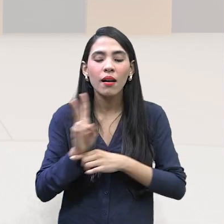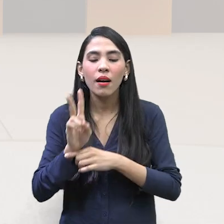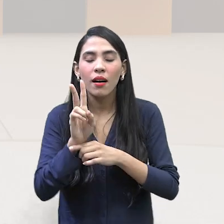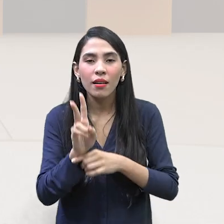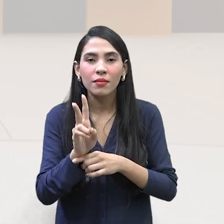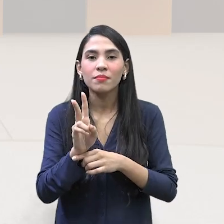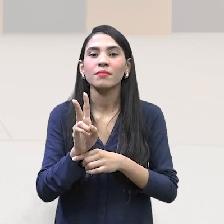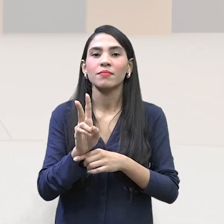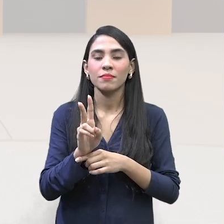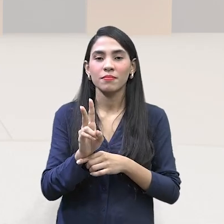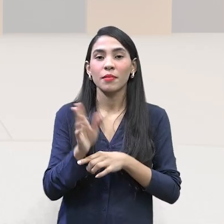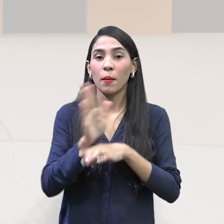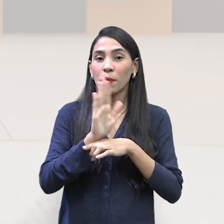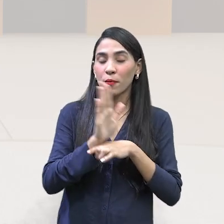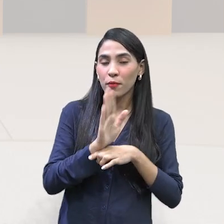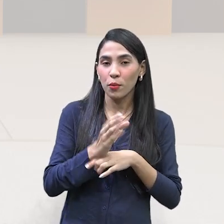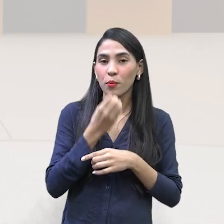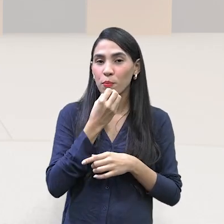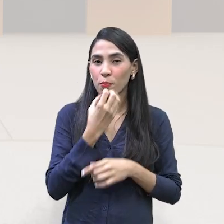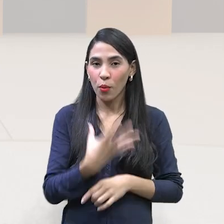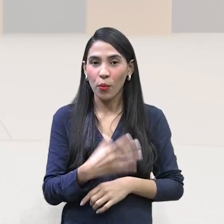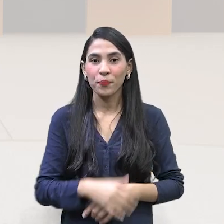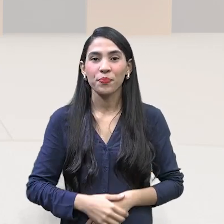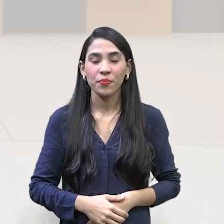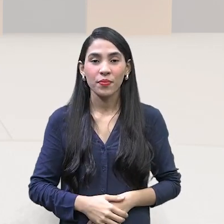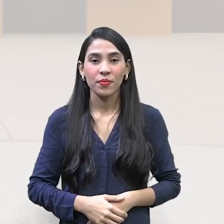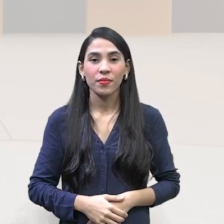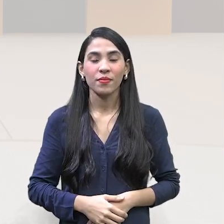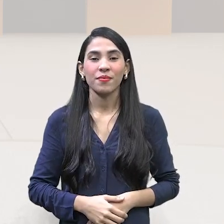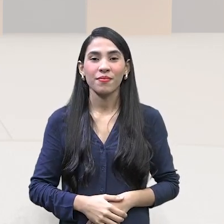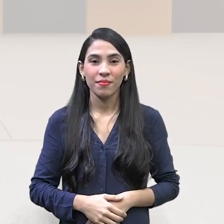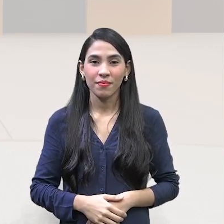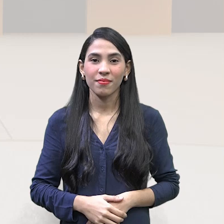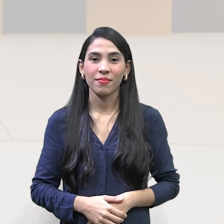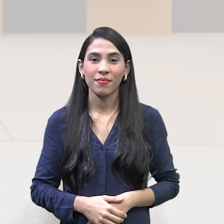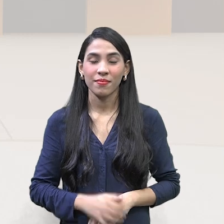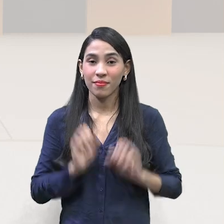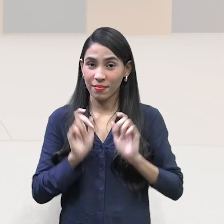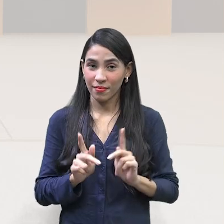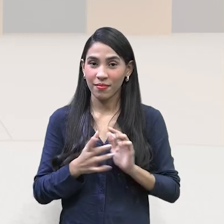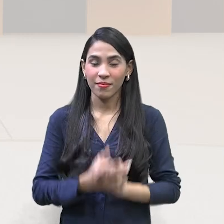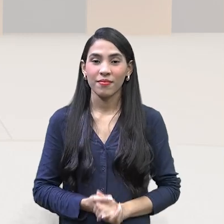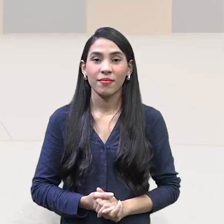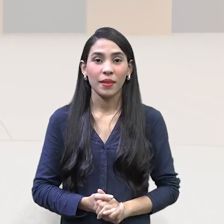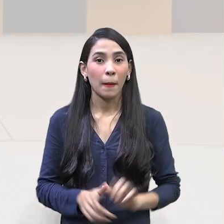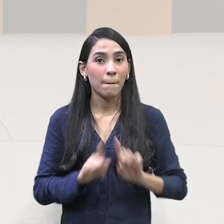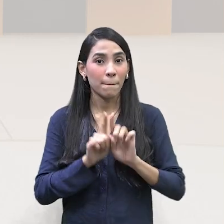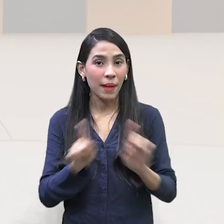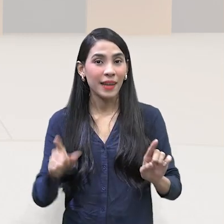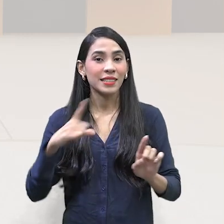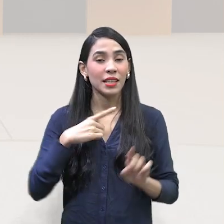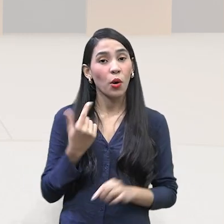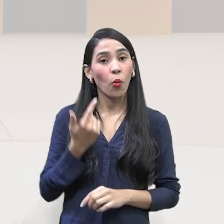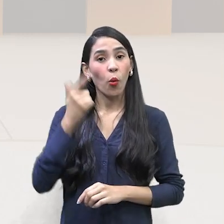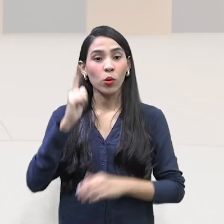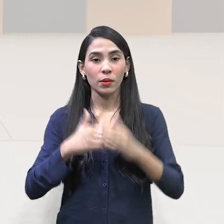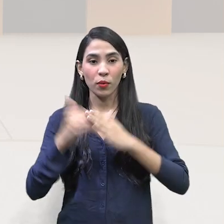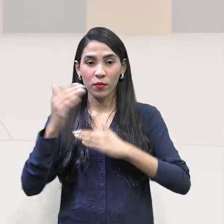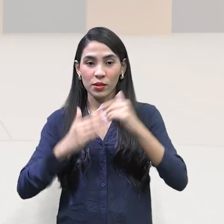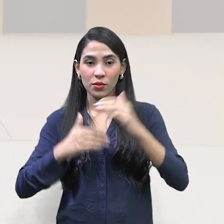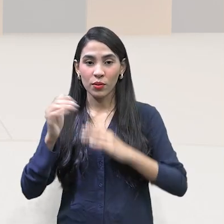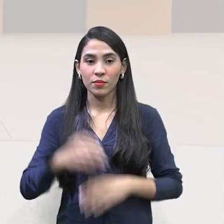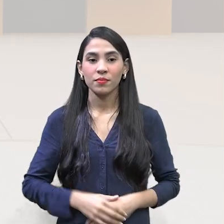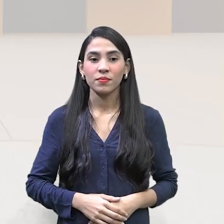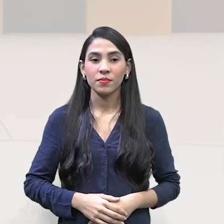todos pudessem ter uma boa sessão, a se ter direito a uma boa sessão de filme, certo? Bom, pessoal, mas teve uma outra profissão e nós temos aí na